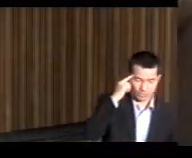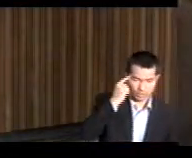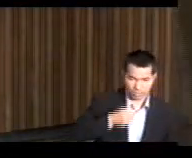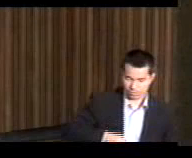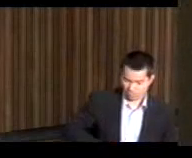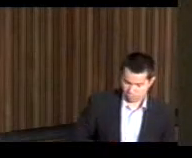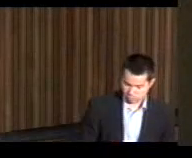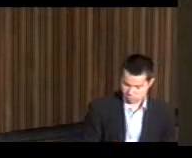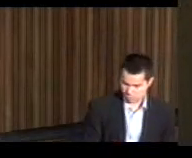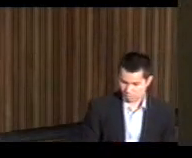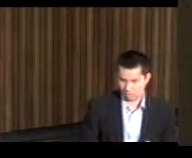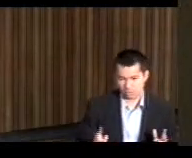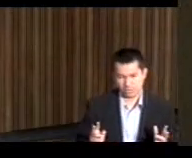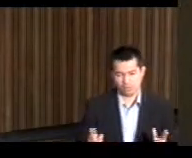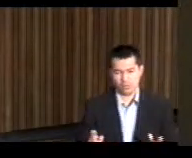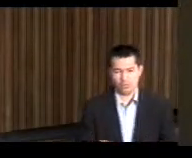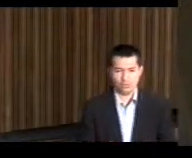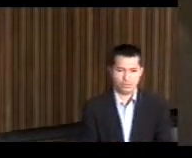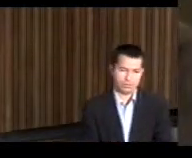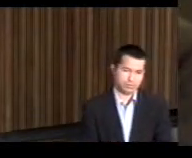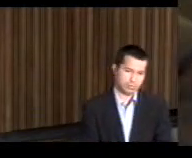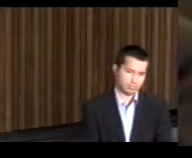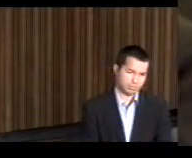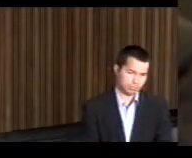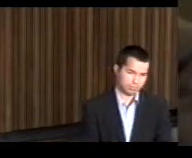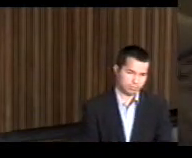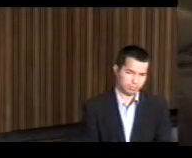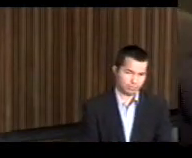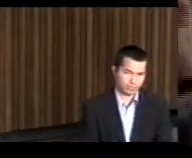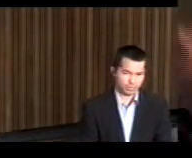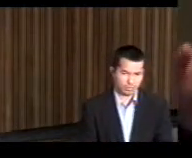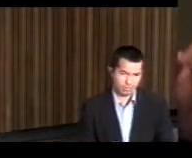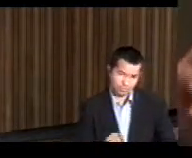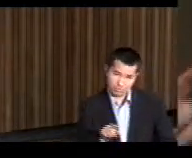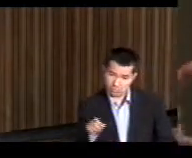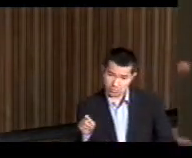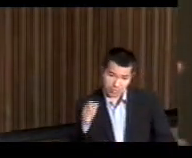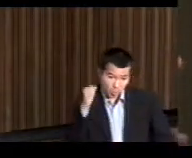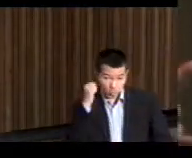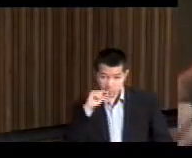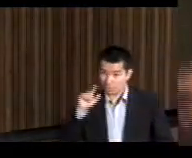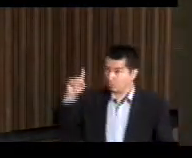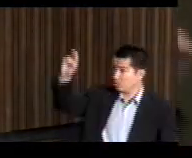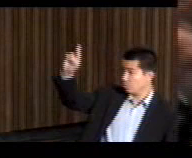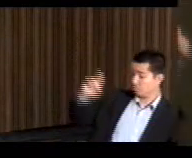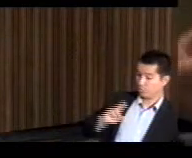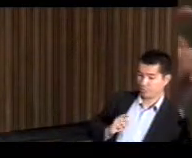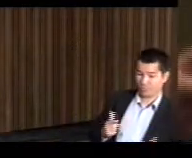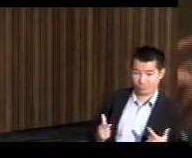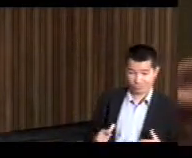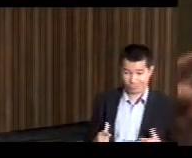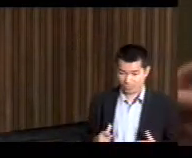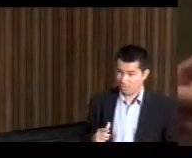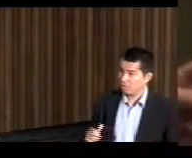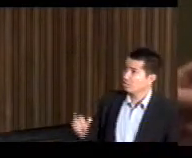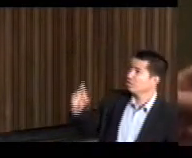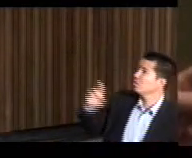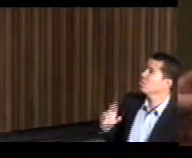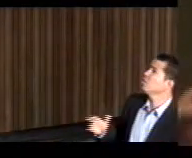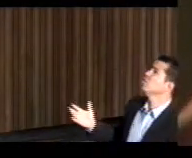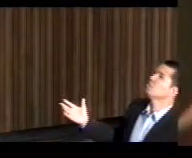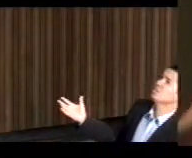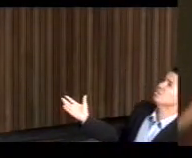E você não consegue ouvir uma voz de resposta. Na verdade, a gente já tem algumas